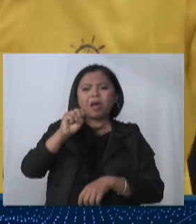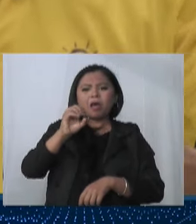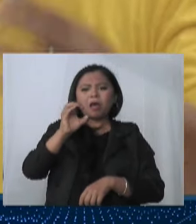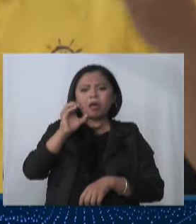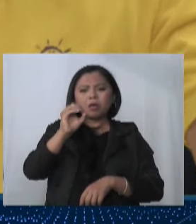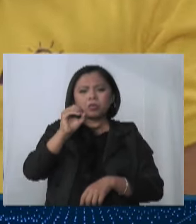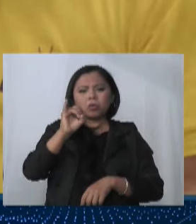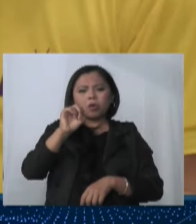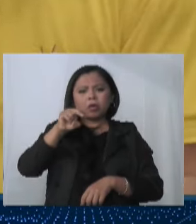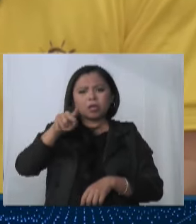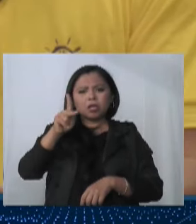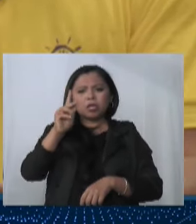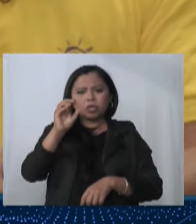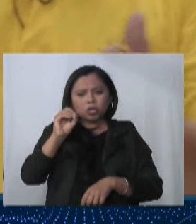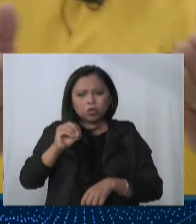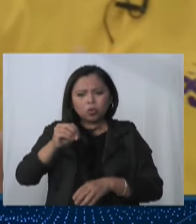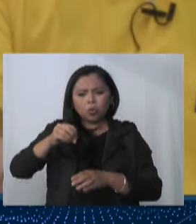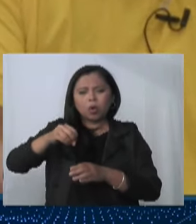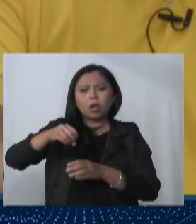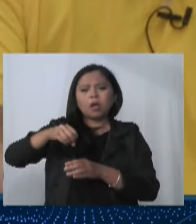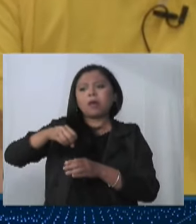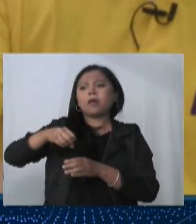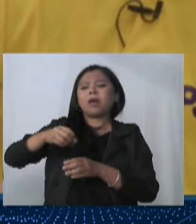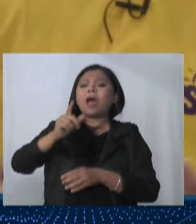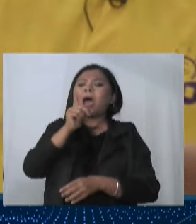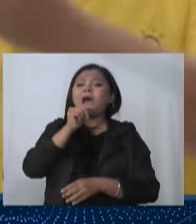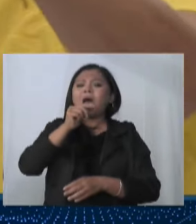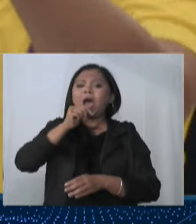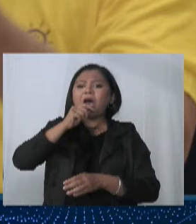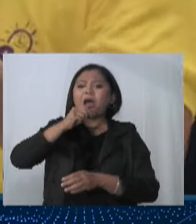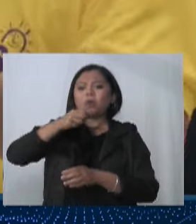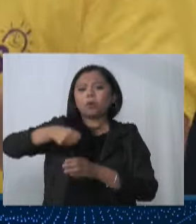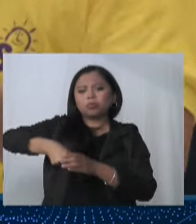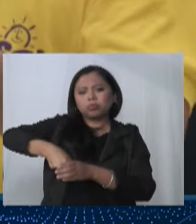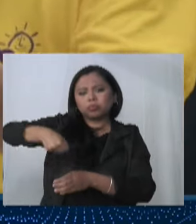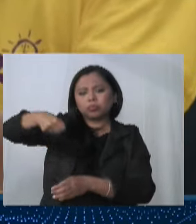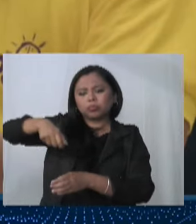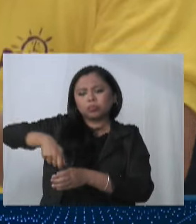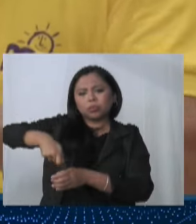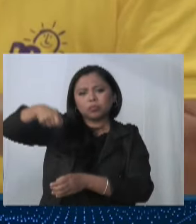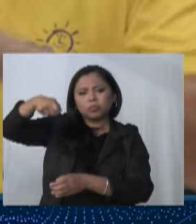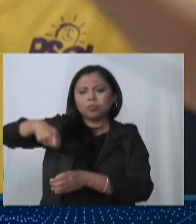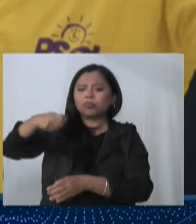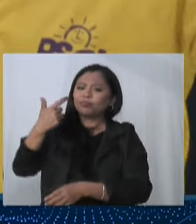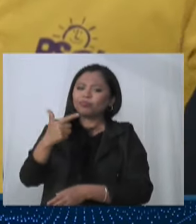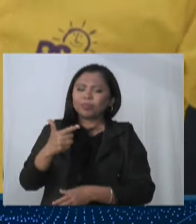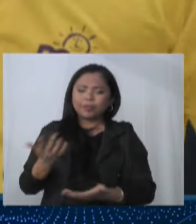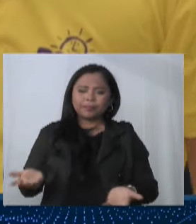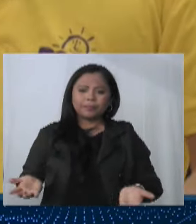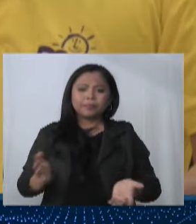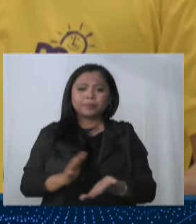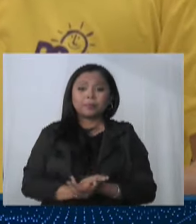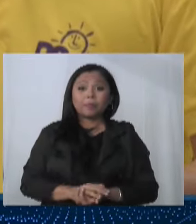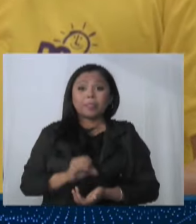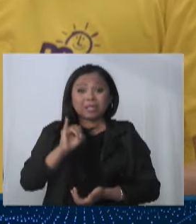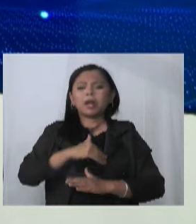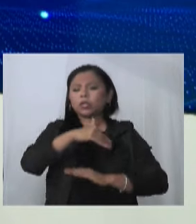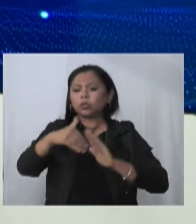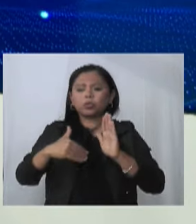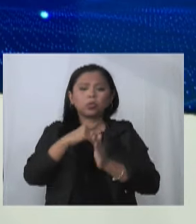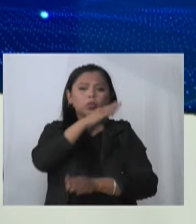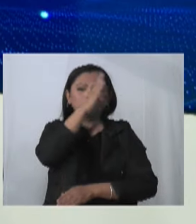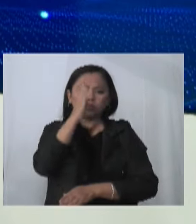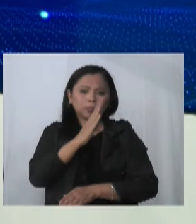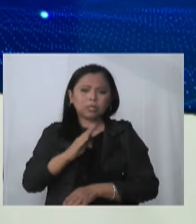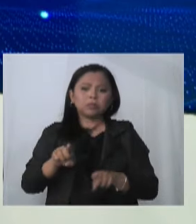não tem, precisa os moradores fazerem uma vaquinha para colocar uma bomba e receber água. Outra coisa, se você ver as estradas vicinais... A